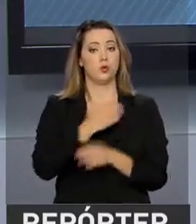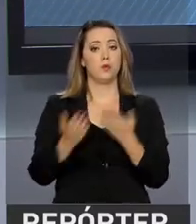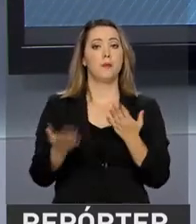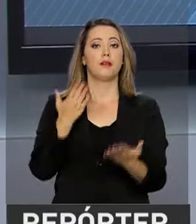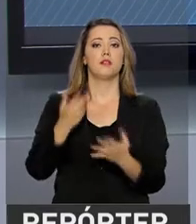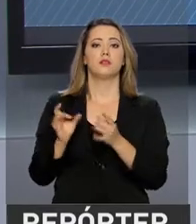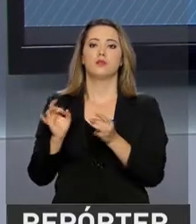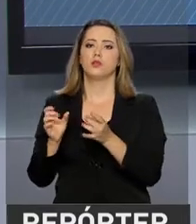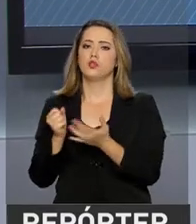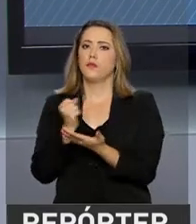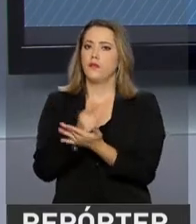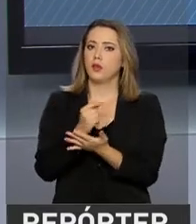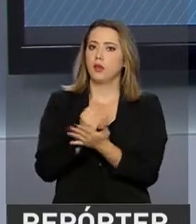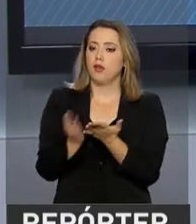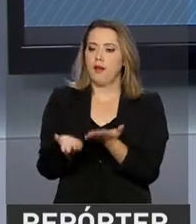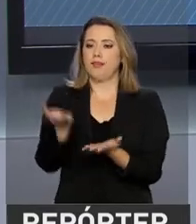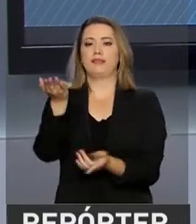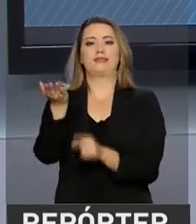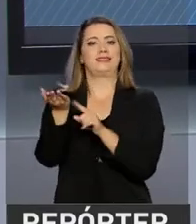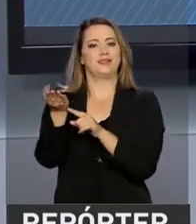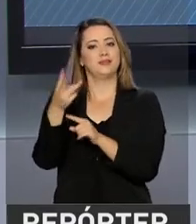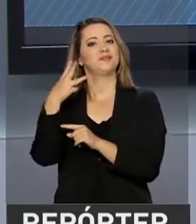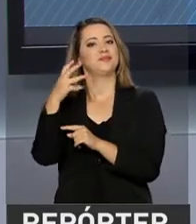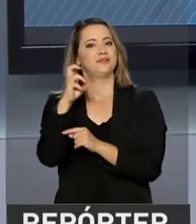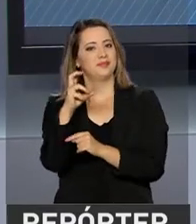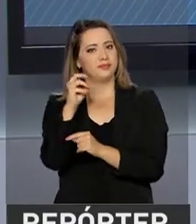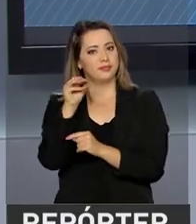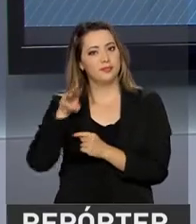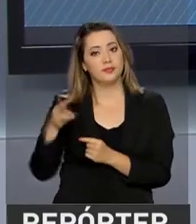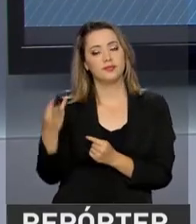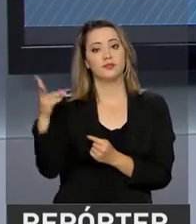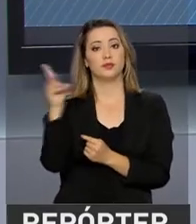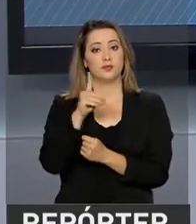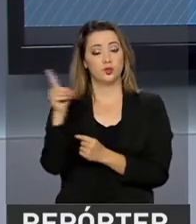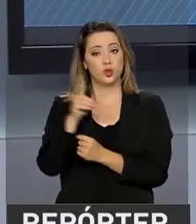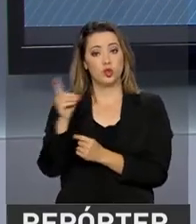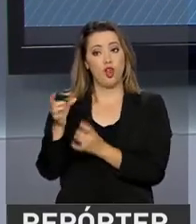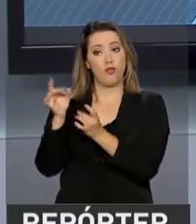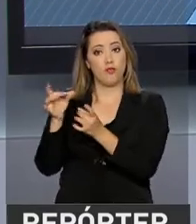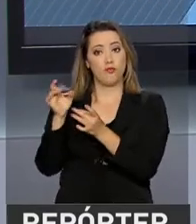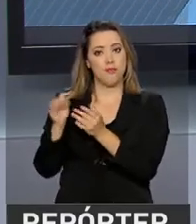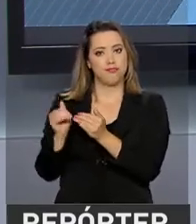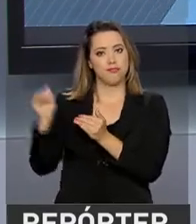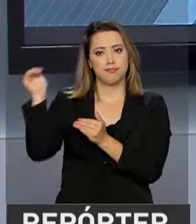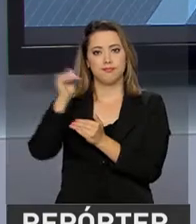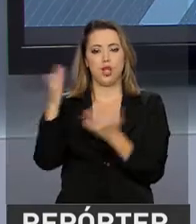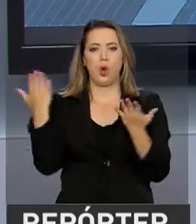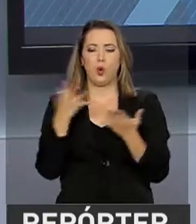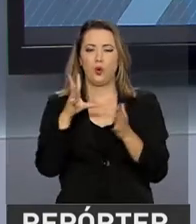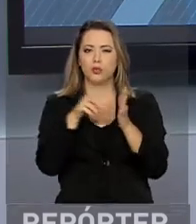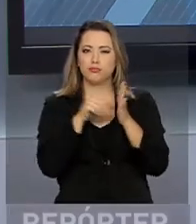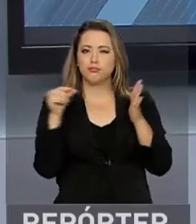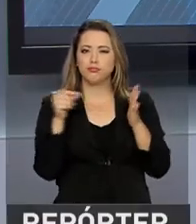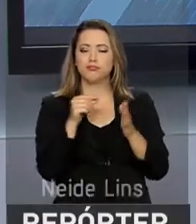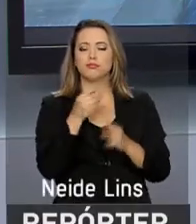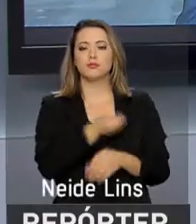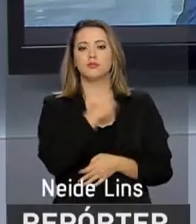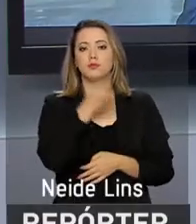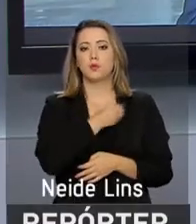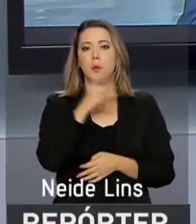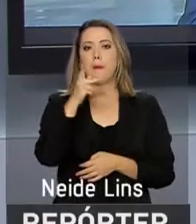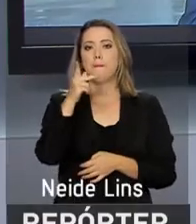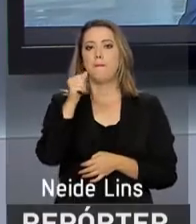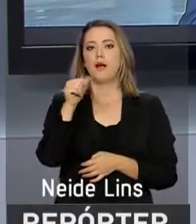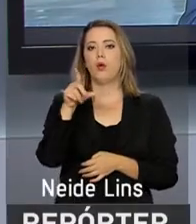registrou superávit de 350 milhões de dólares ao vivo do palácio do planalto o repórter paulo la